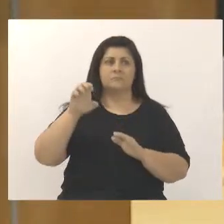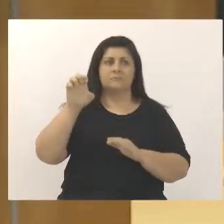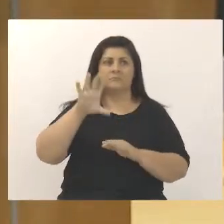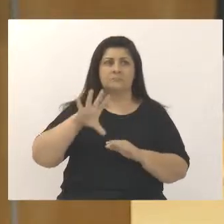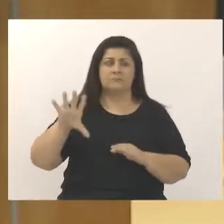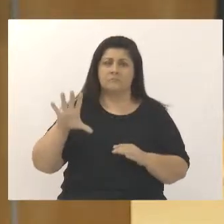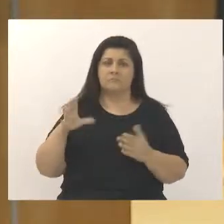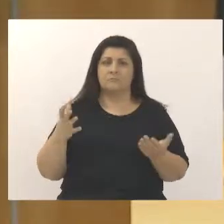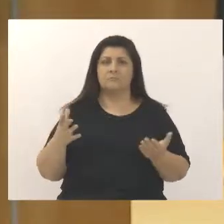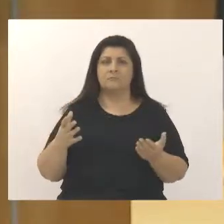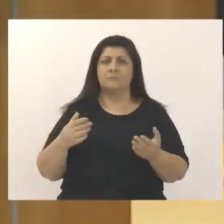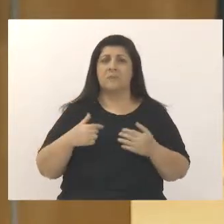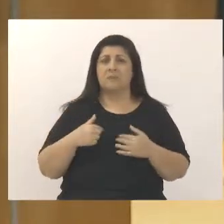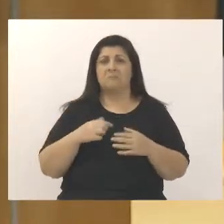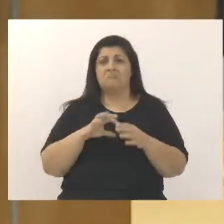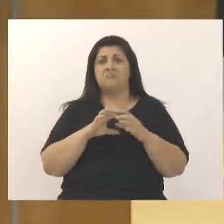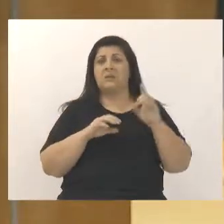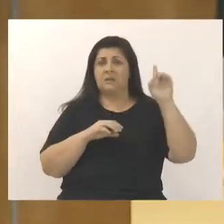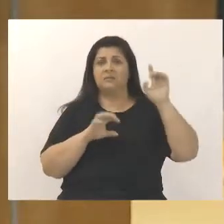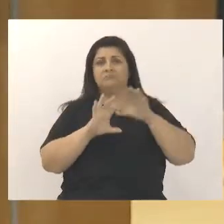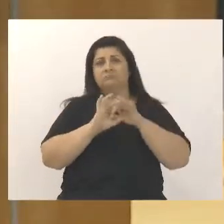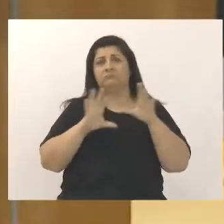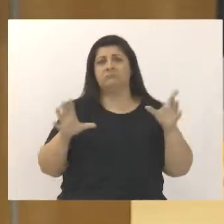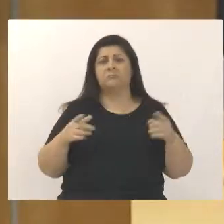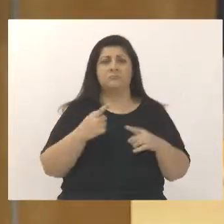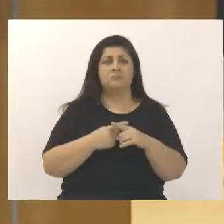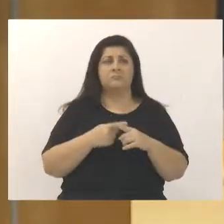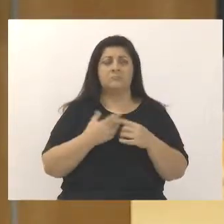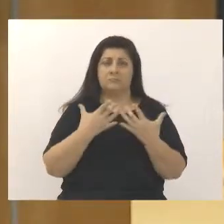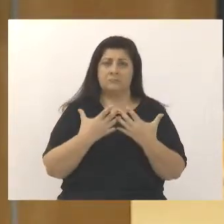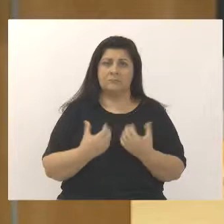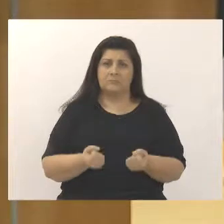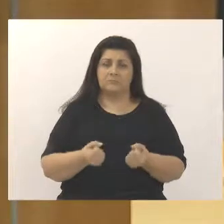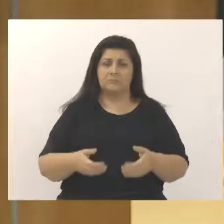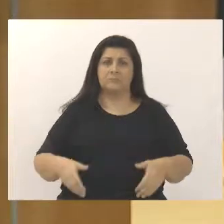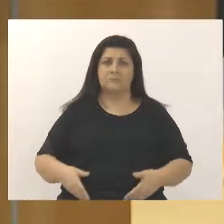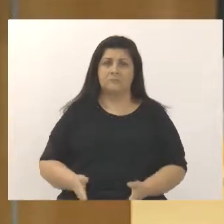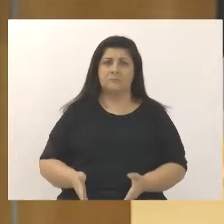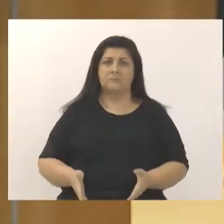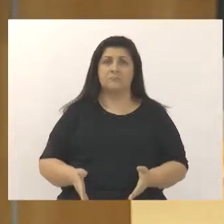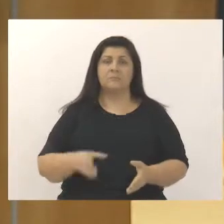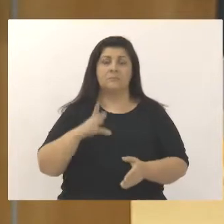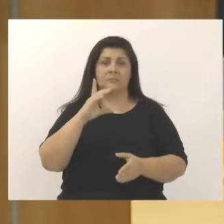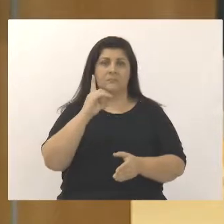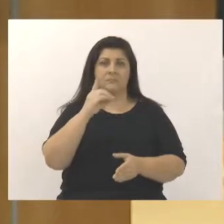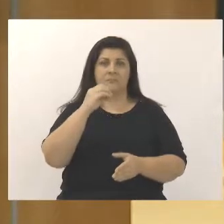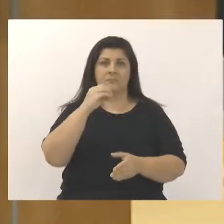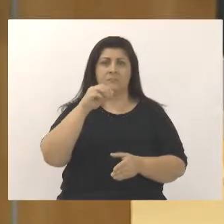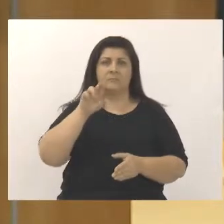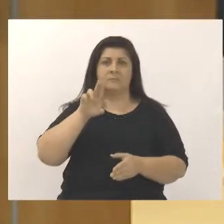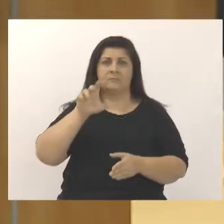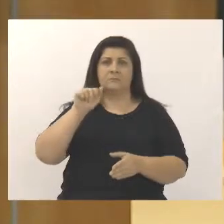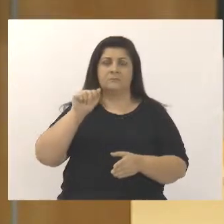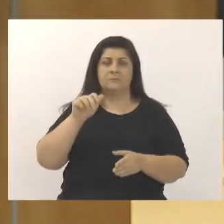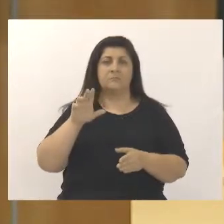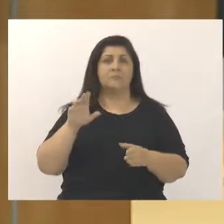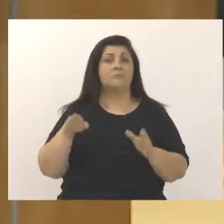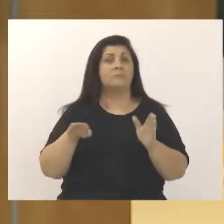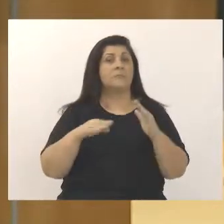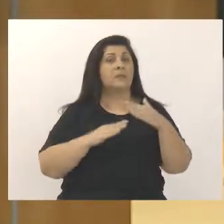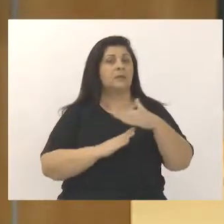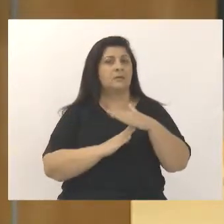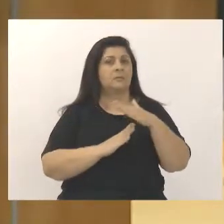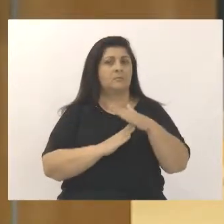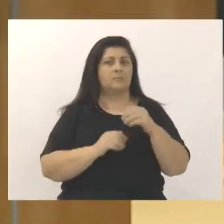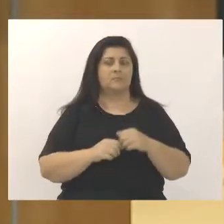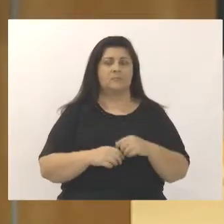favorável à presença das doulas no parto até um certo limite. Fui chefe da maternidade do Hospital